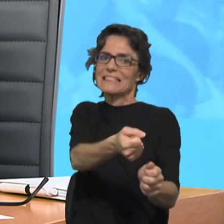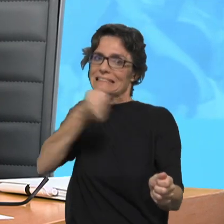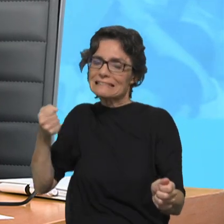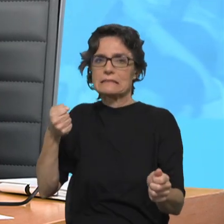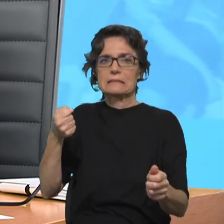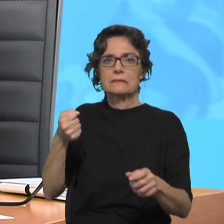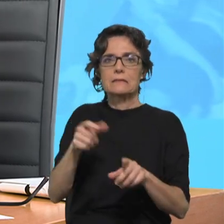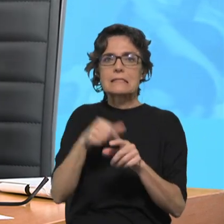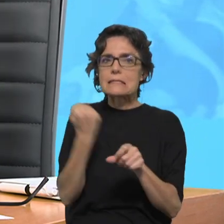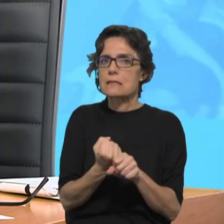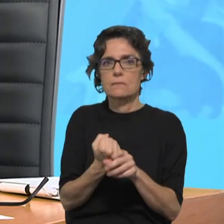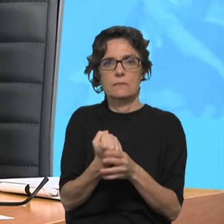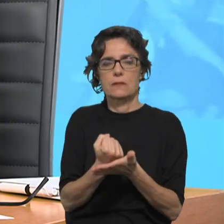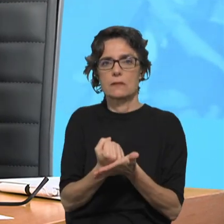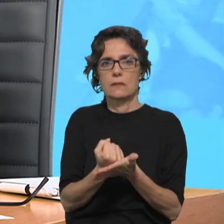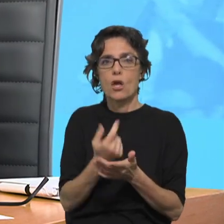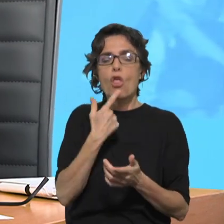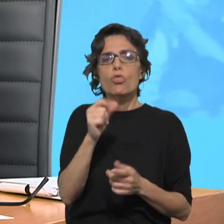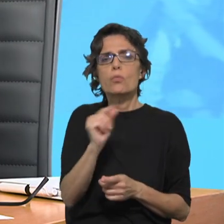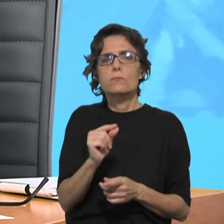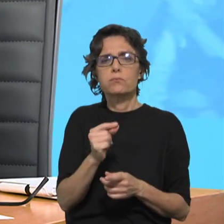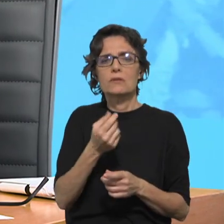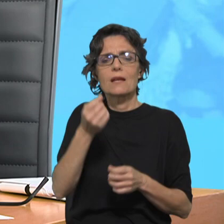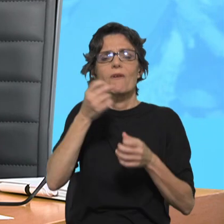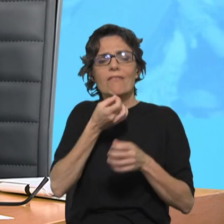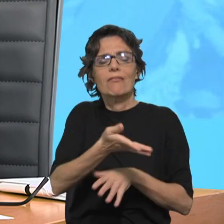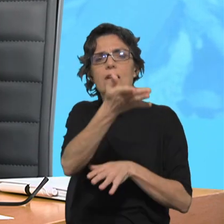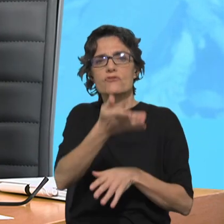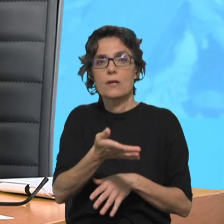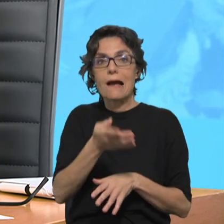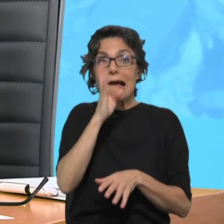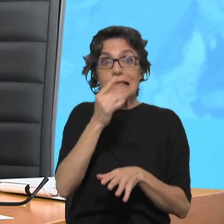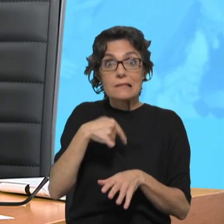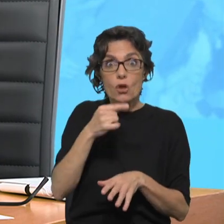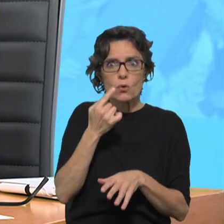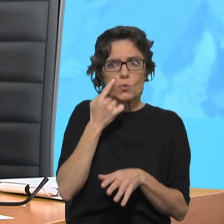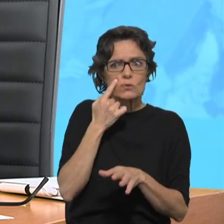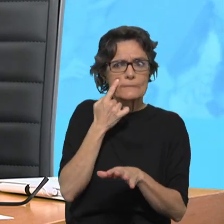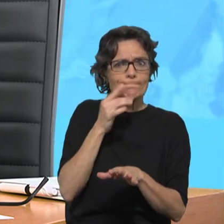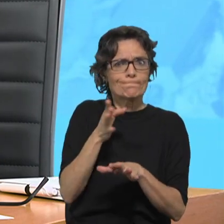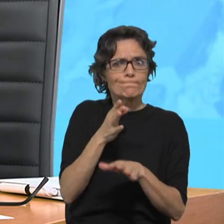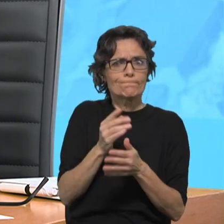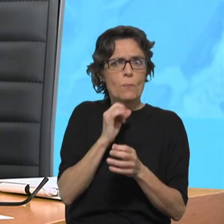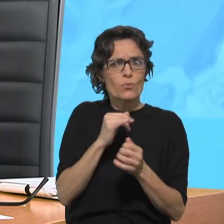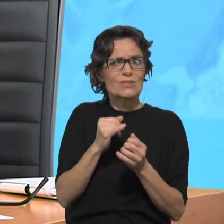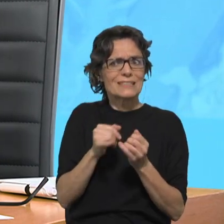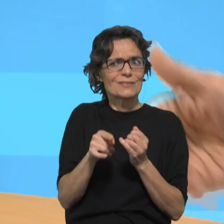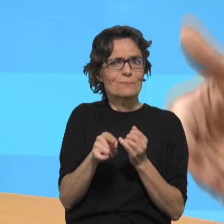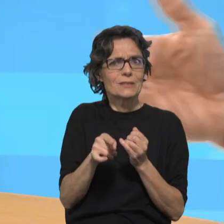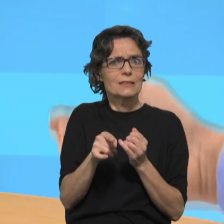temos sempre que retirar, quando há suspeita de matéria de perigo, o